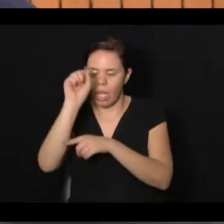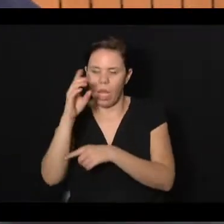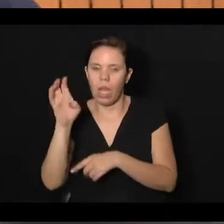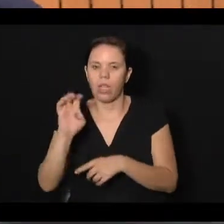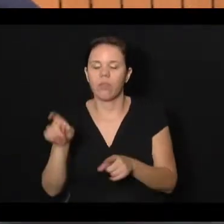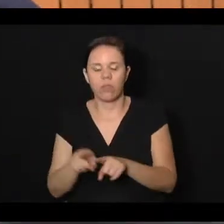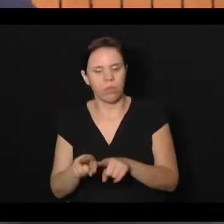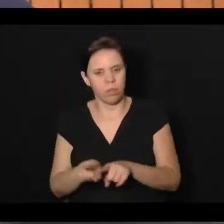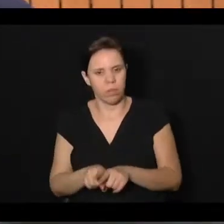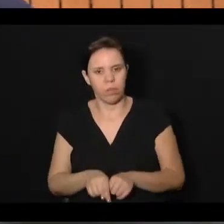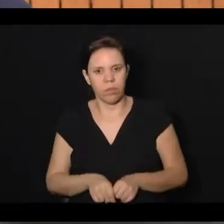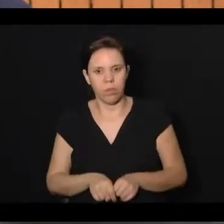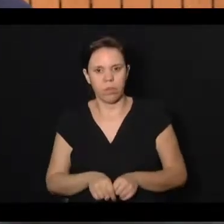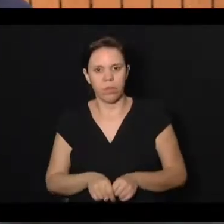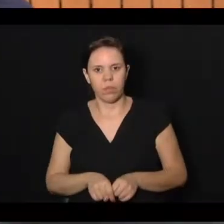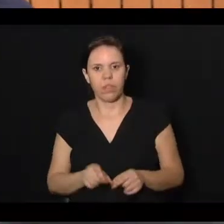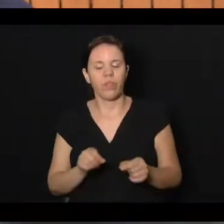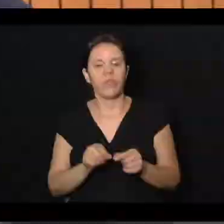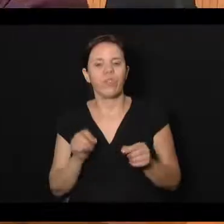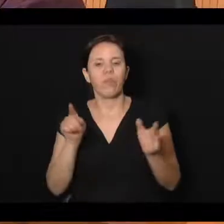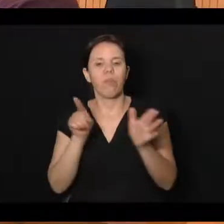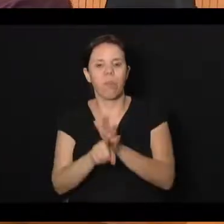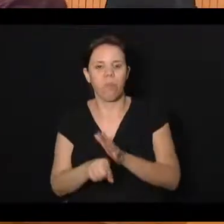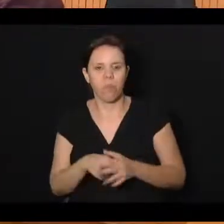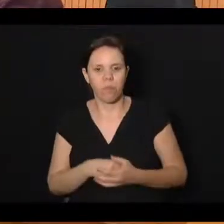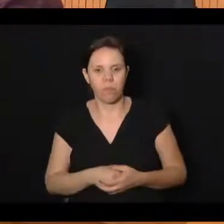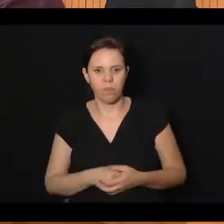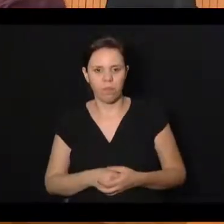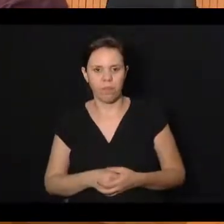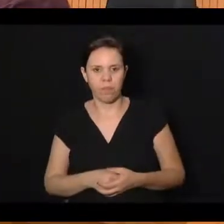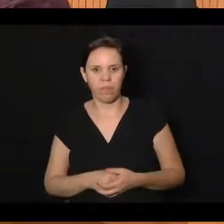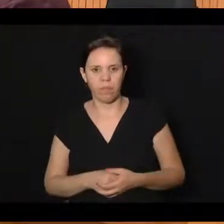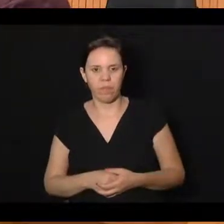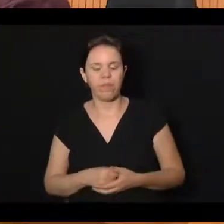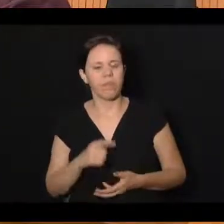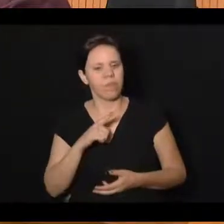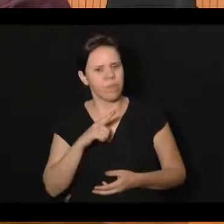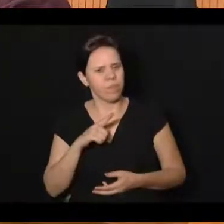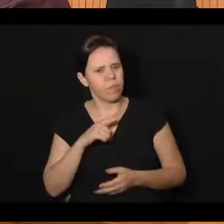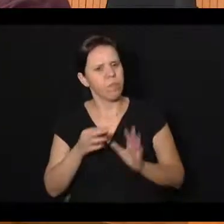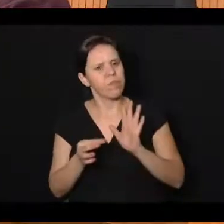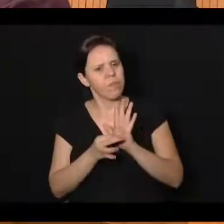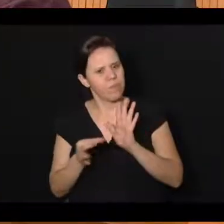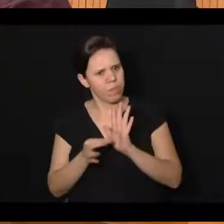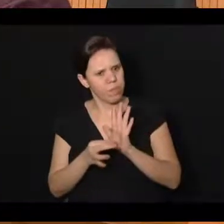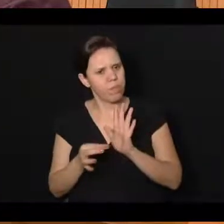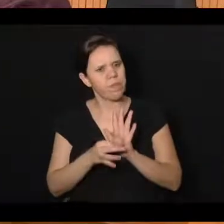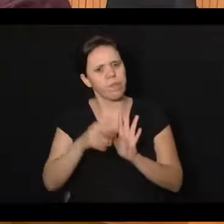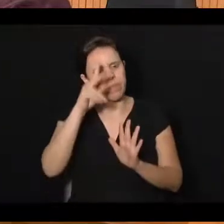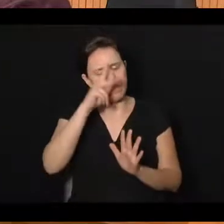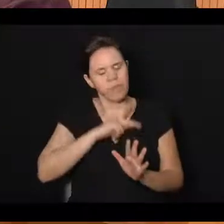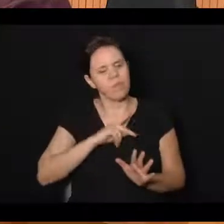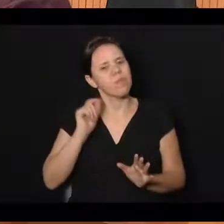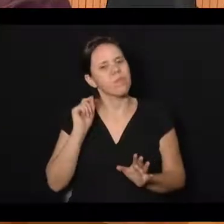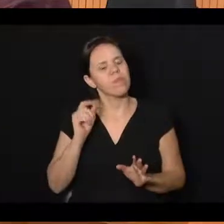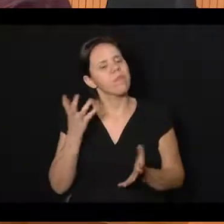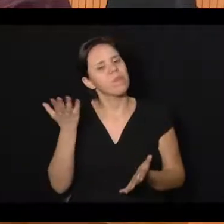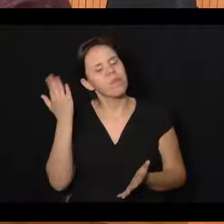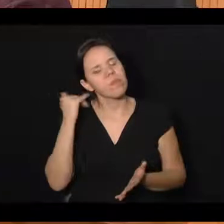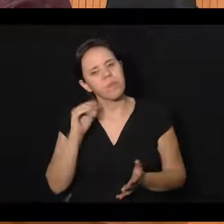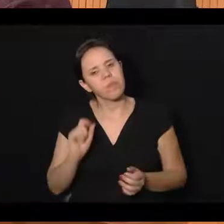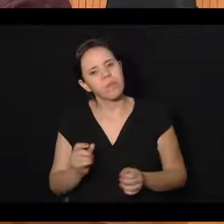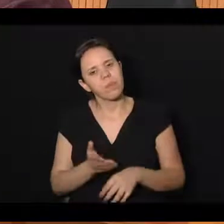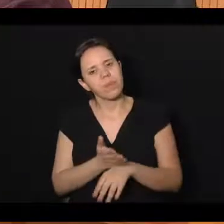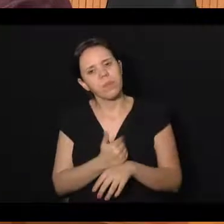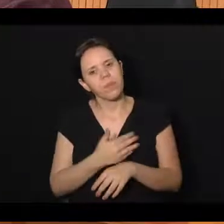pessoas eu vou fazer uma pergunta para você está eu tenho um ponto de vista mil e aí eu queria saber antes de pôr o meu ponto de vista